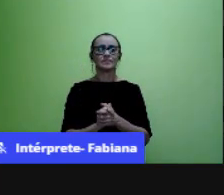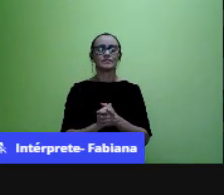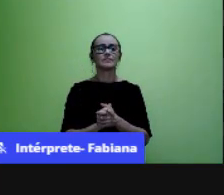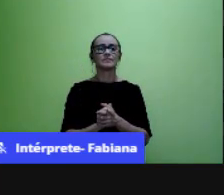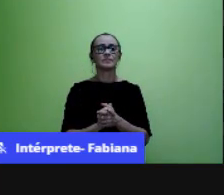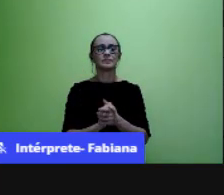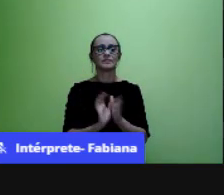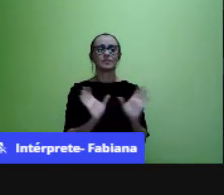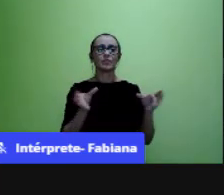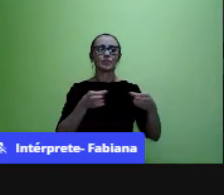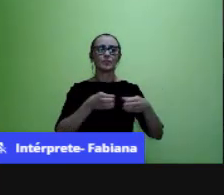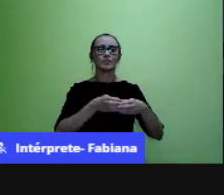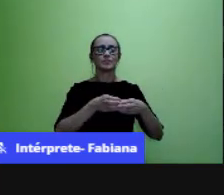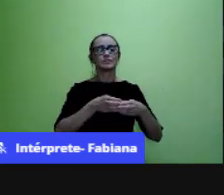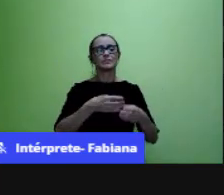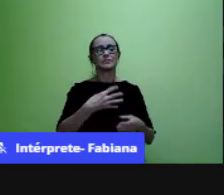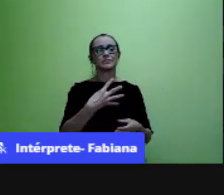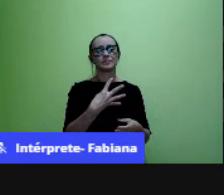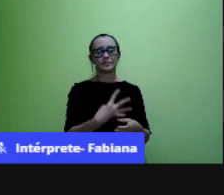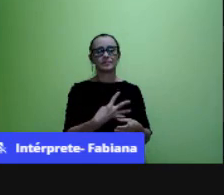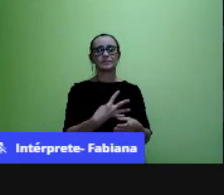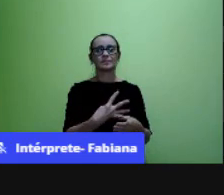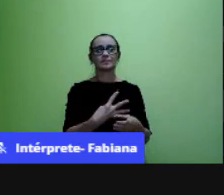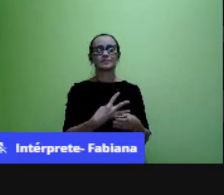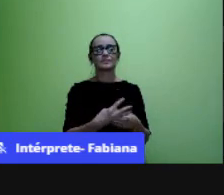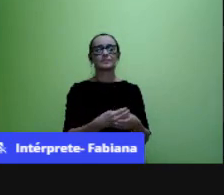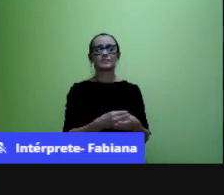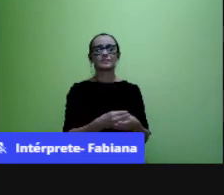E para o grupo 4,